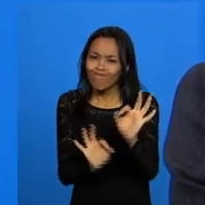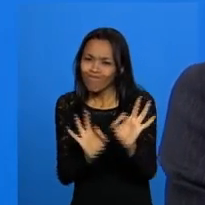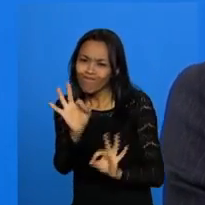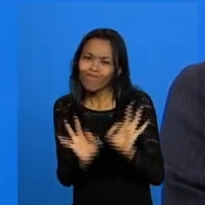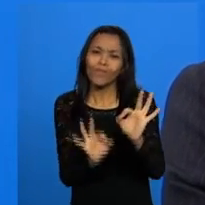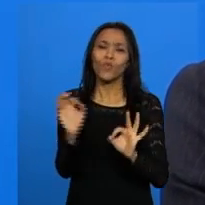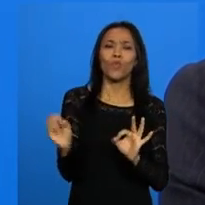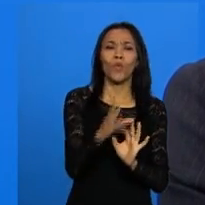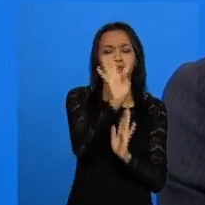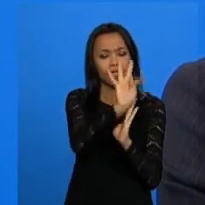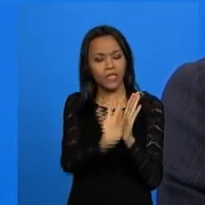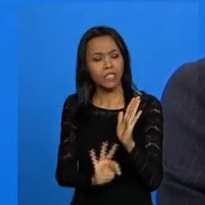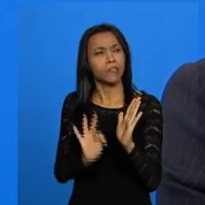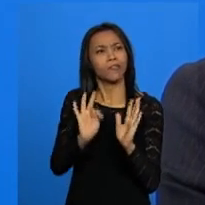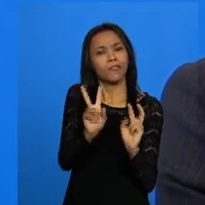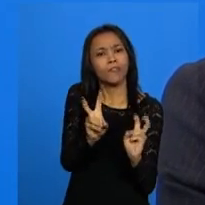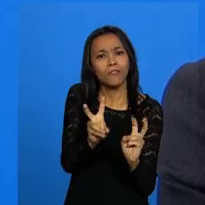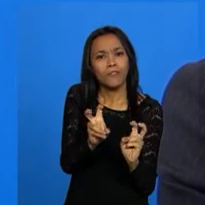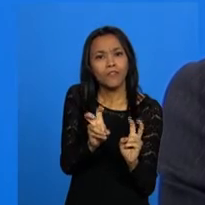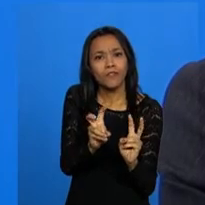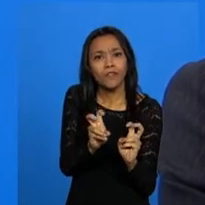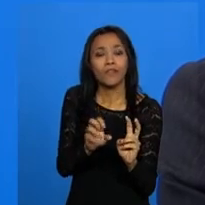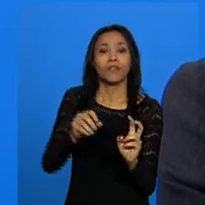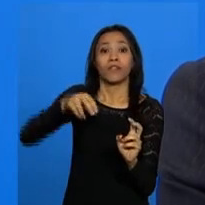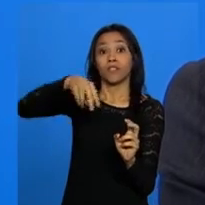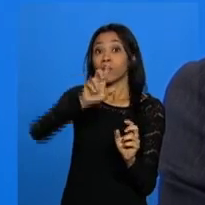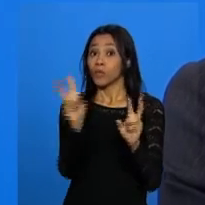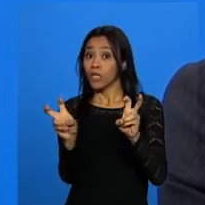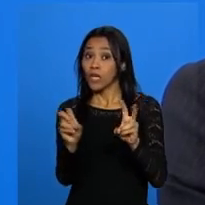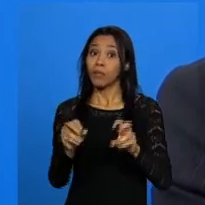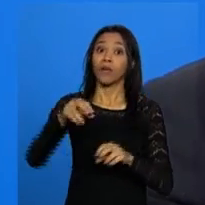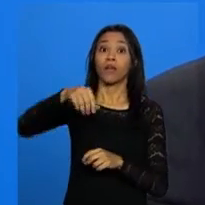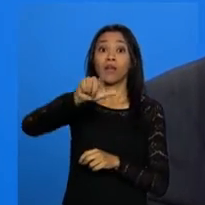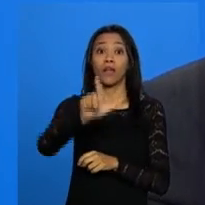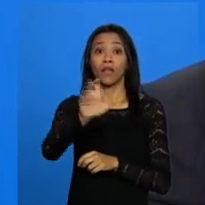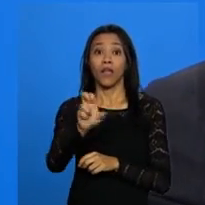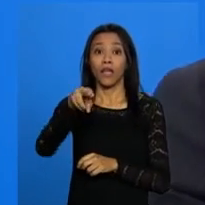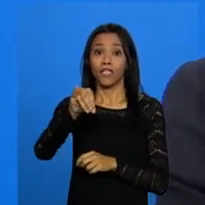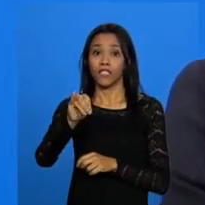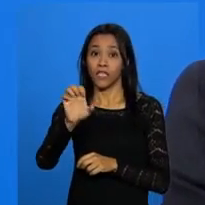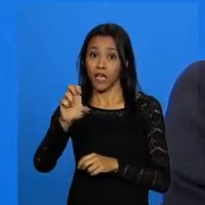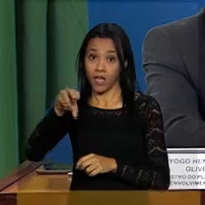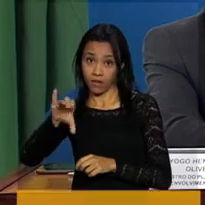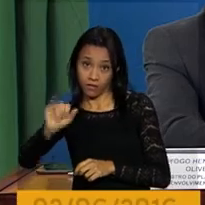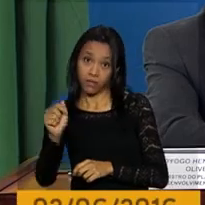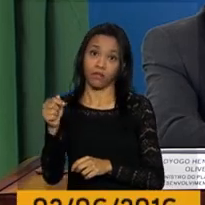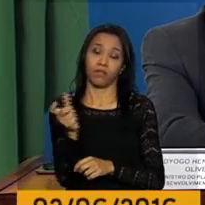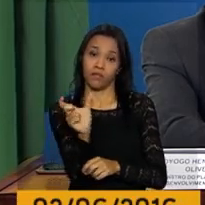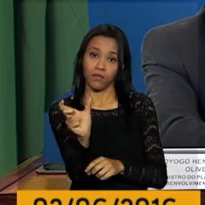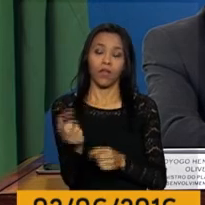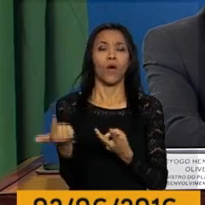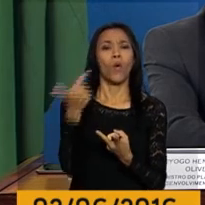leniência empresarial. E a minha motivação, que expliquei ao presidente da República, expliquei também ao ministro Padilha,